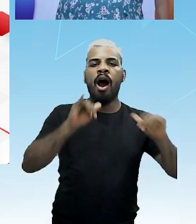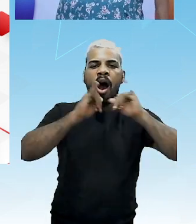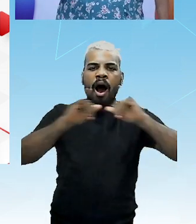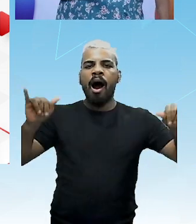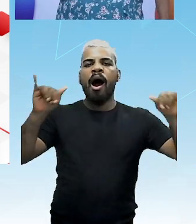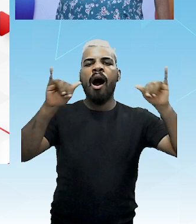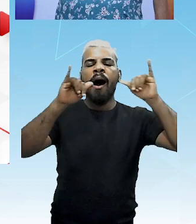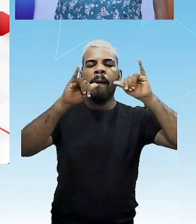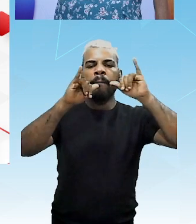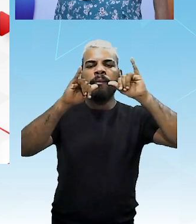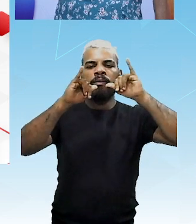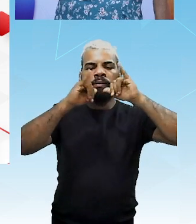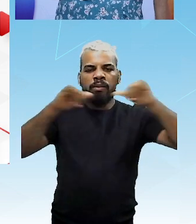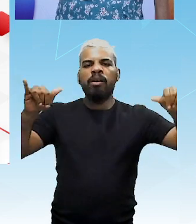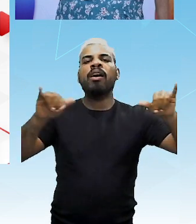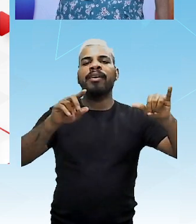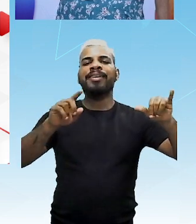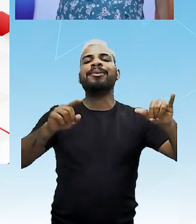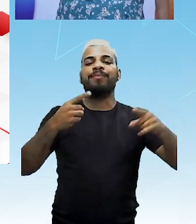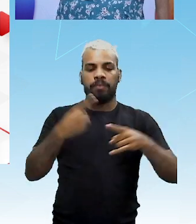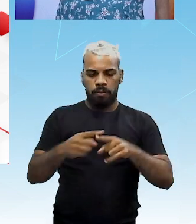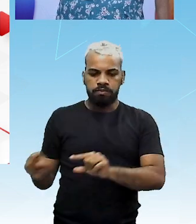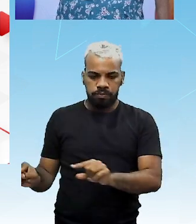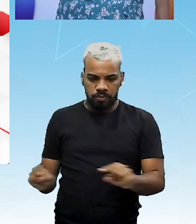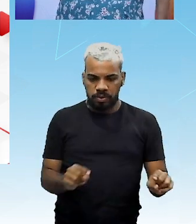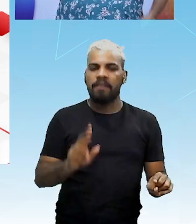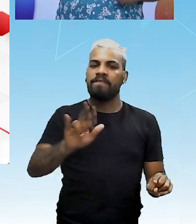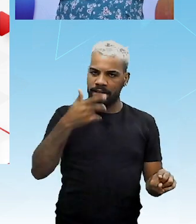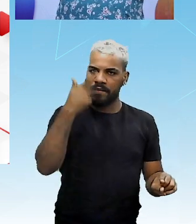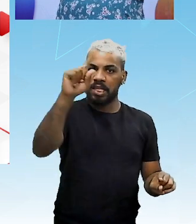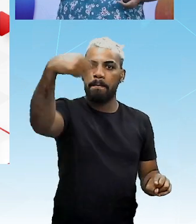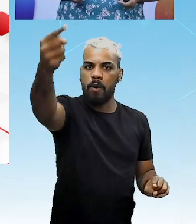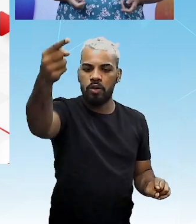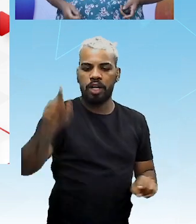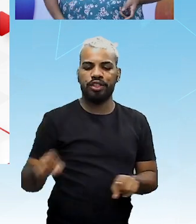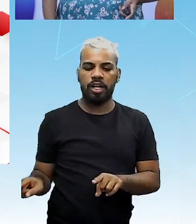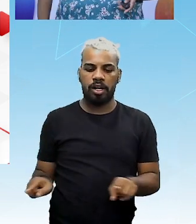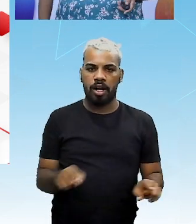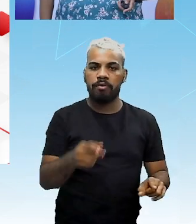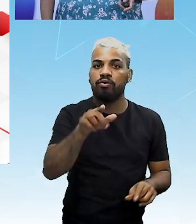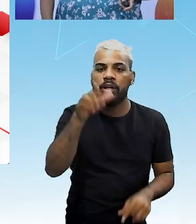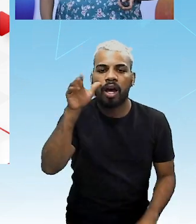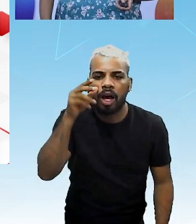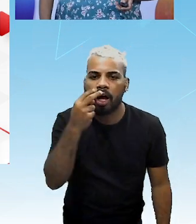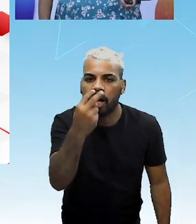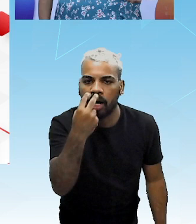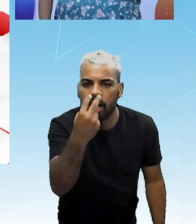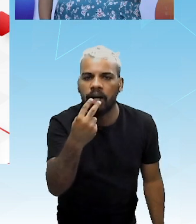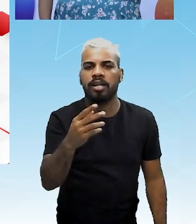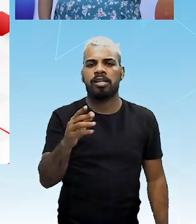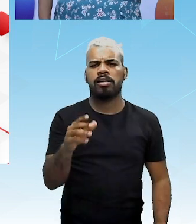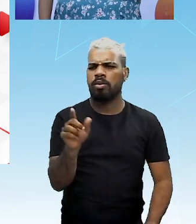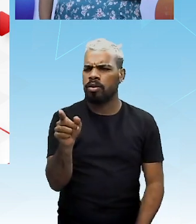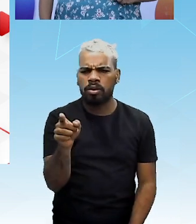que vão ser abordadas também pelo noticiário. Então, tudo isso desperta o interesse